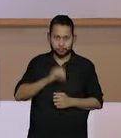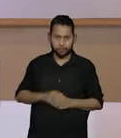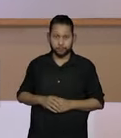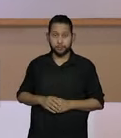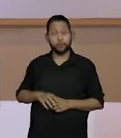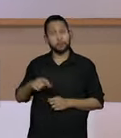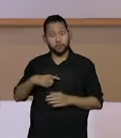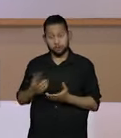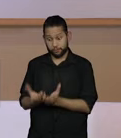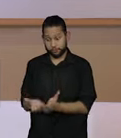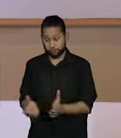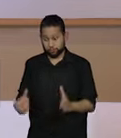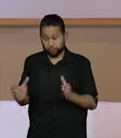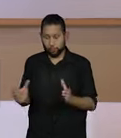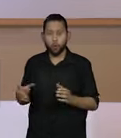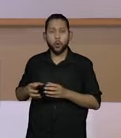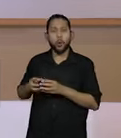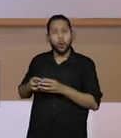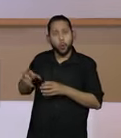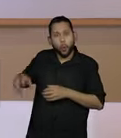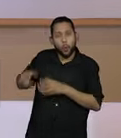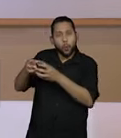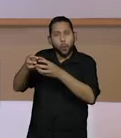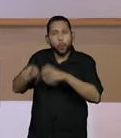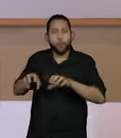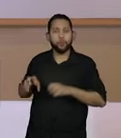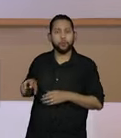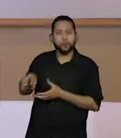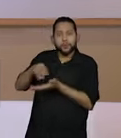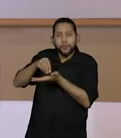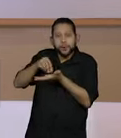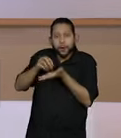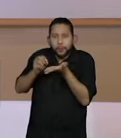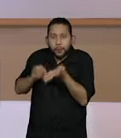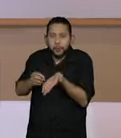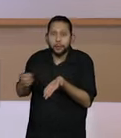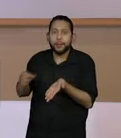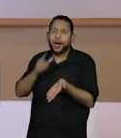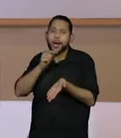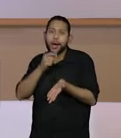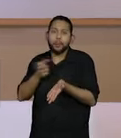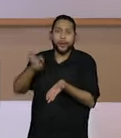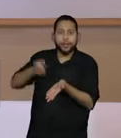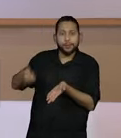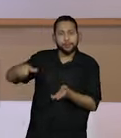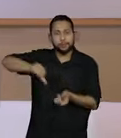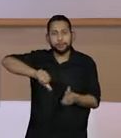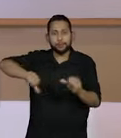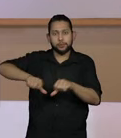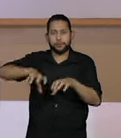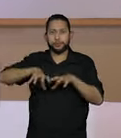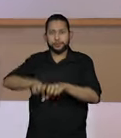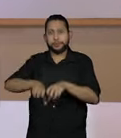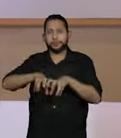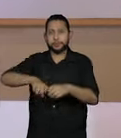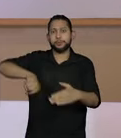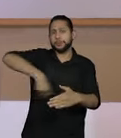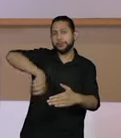usar ovo, farinha, fermento, água, vai fazer a reação, vai colocar